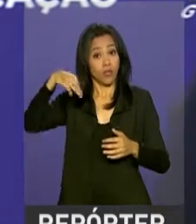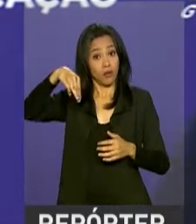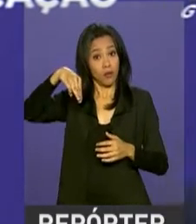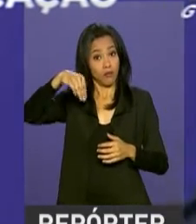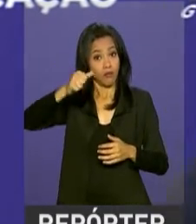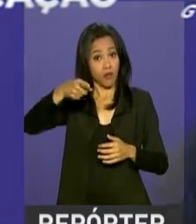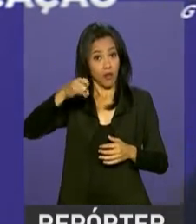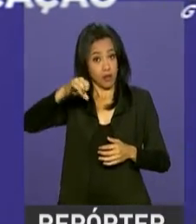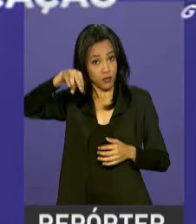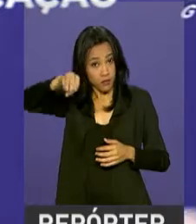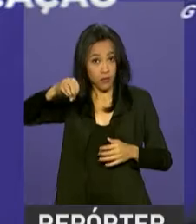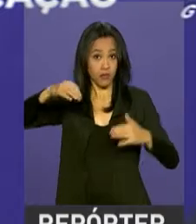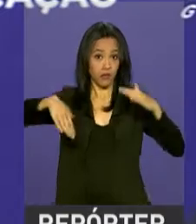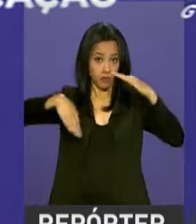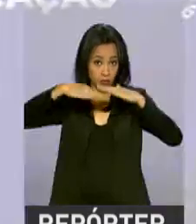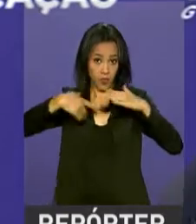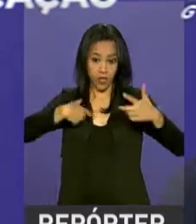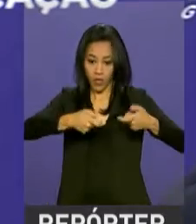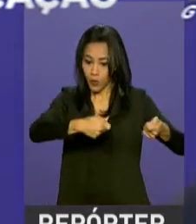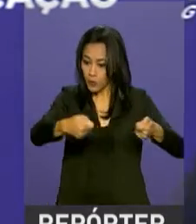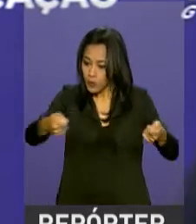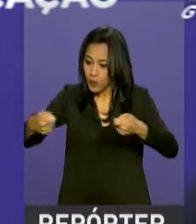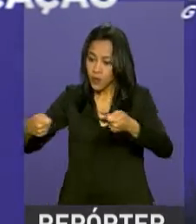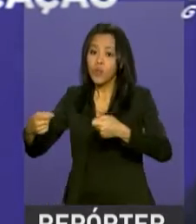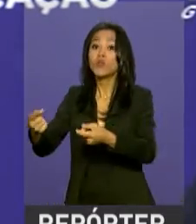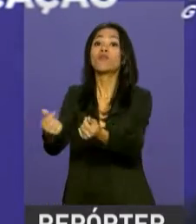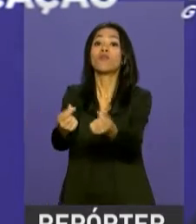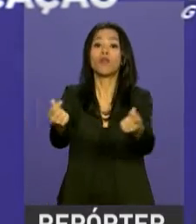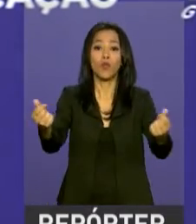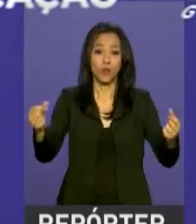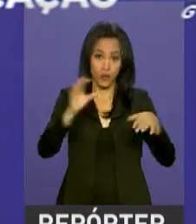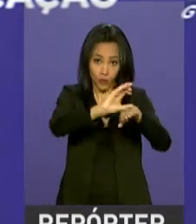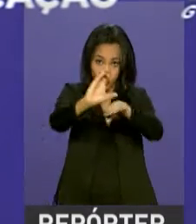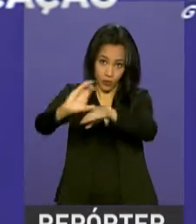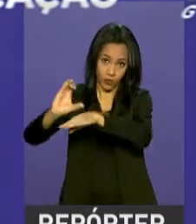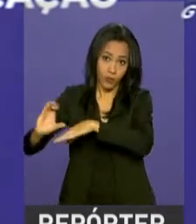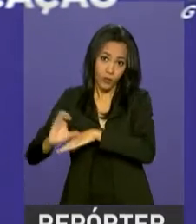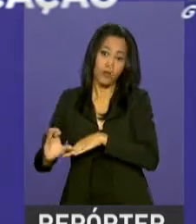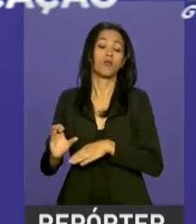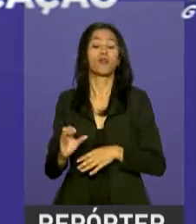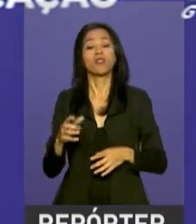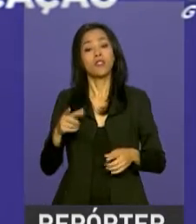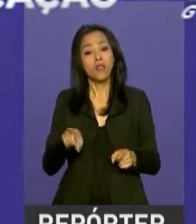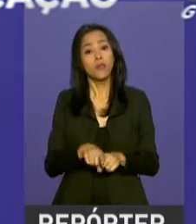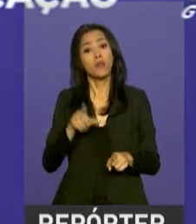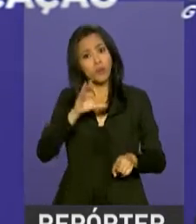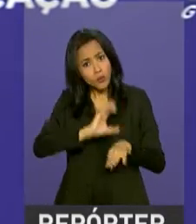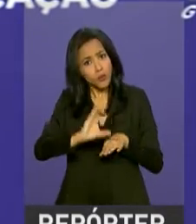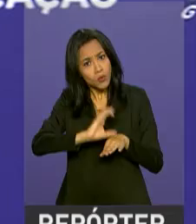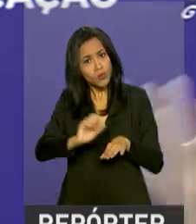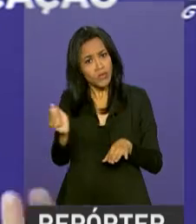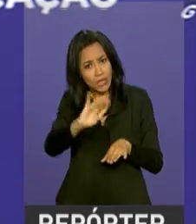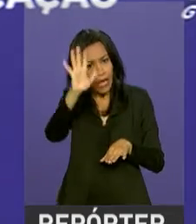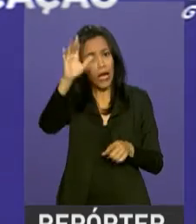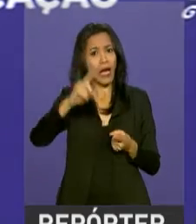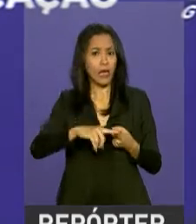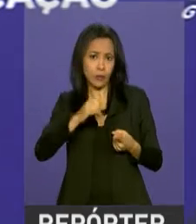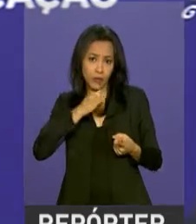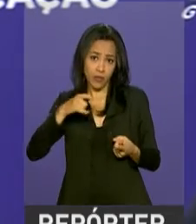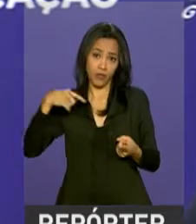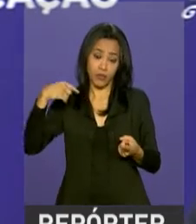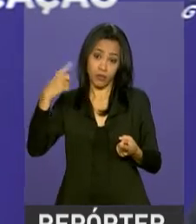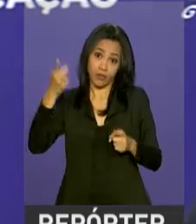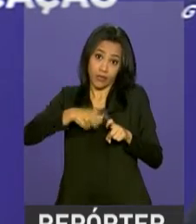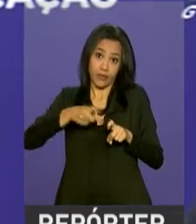está muito bem regulado com o mercado e também tivemos uma demanda para os cursos que realmente são mais caros como por exemplo medicina